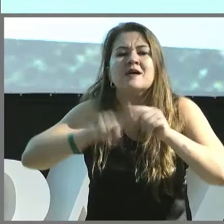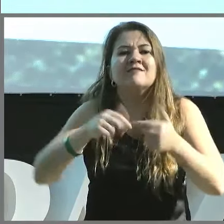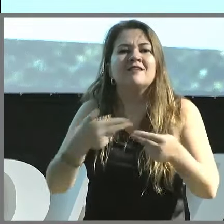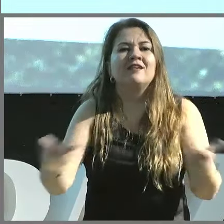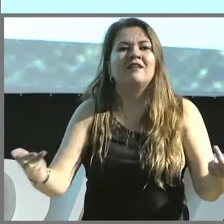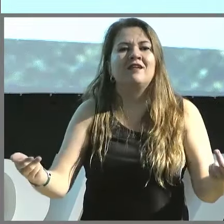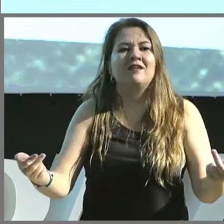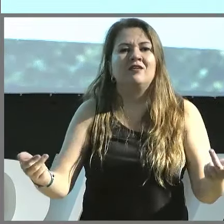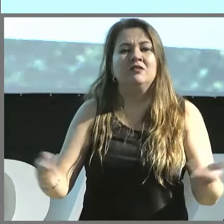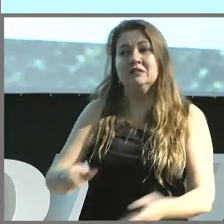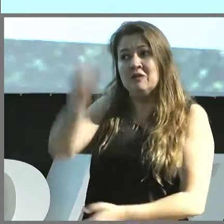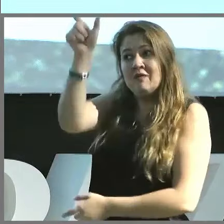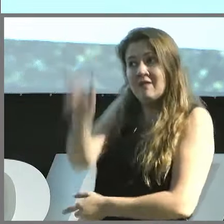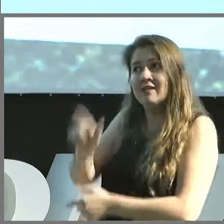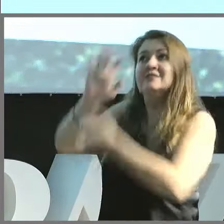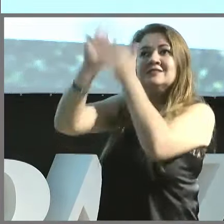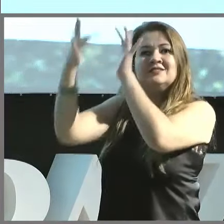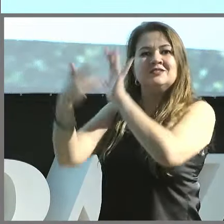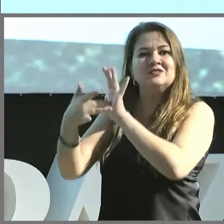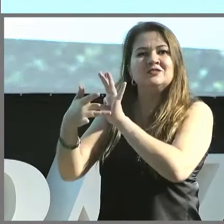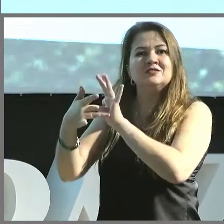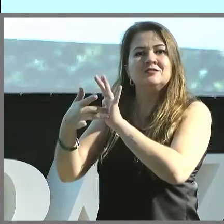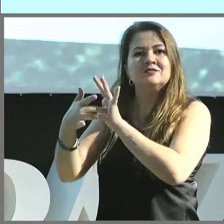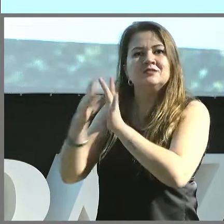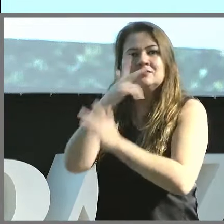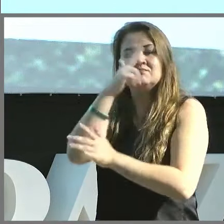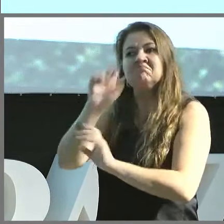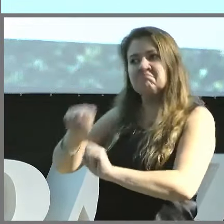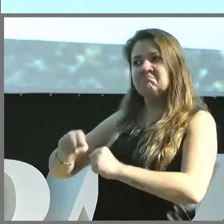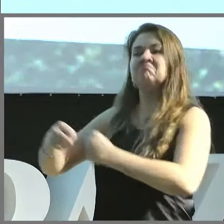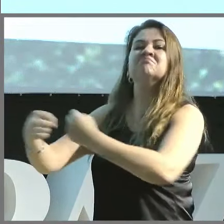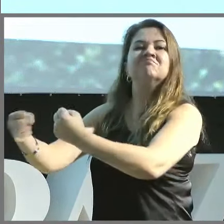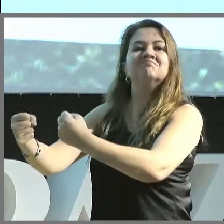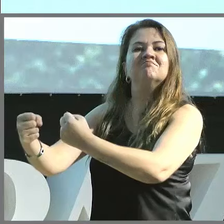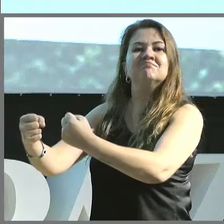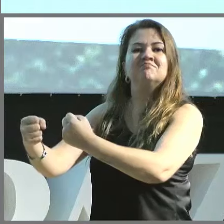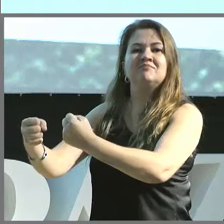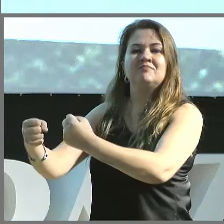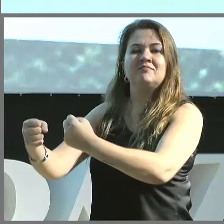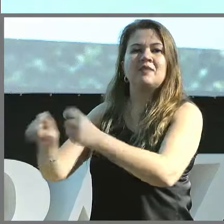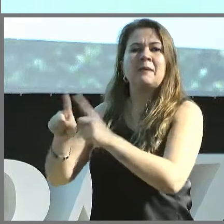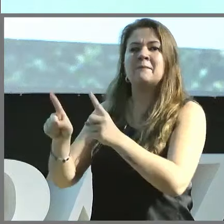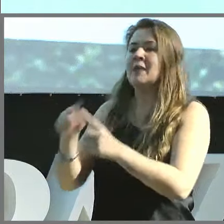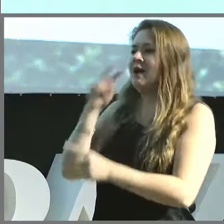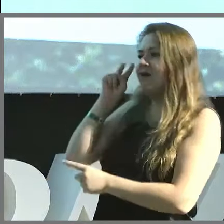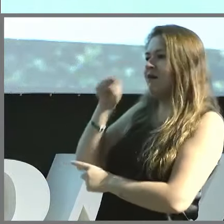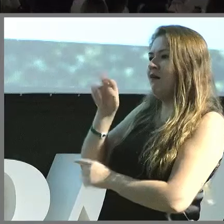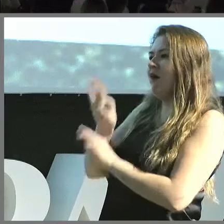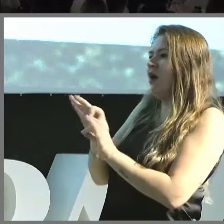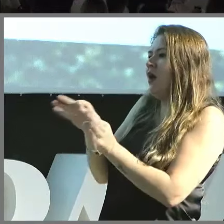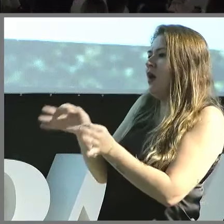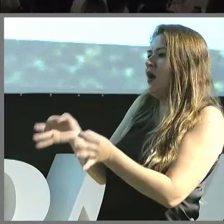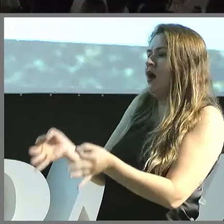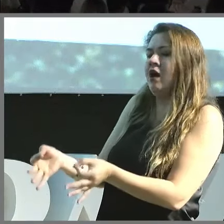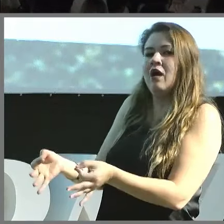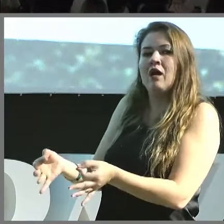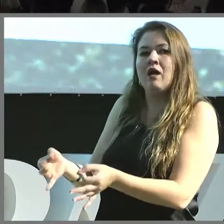diferente. Esse homem, tão grande por ser pequeno, tão indimensurável por ter sido